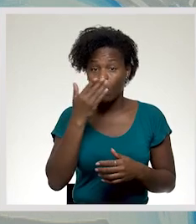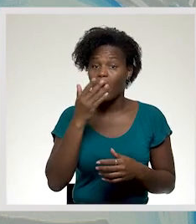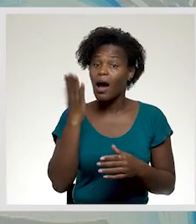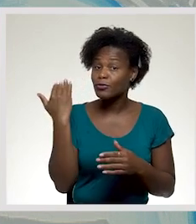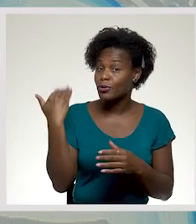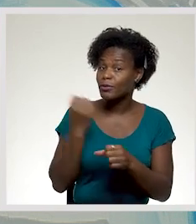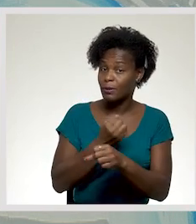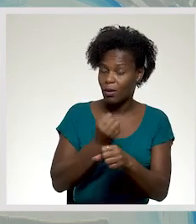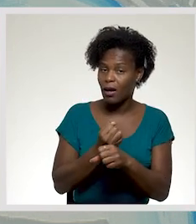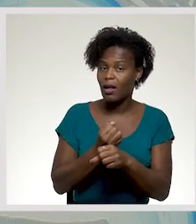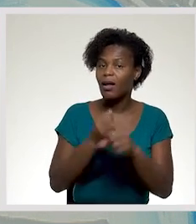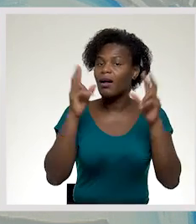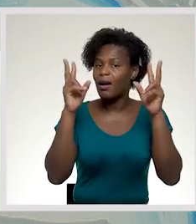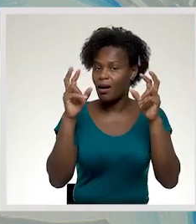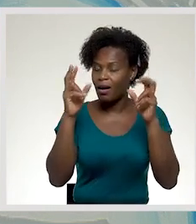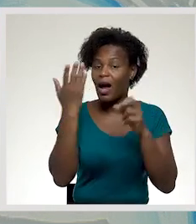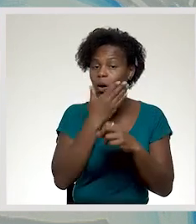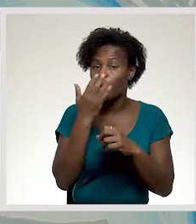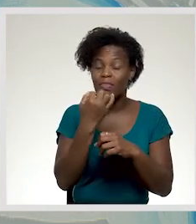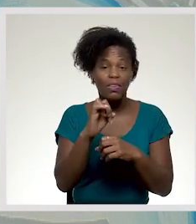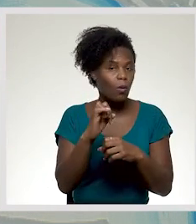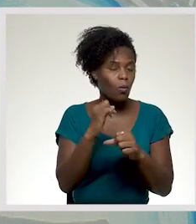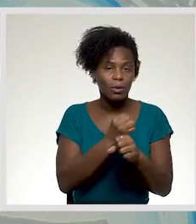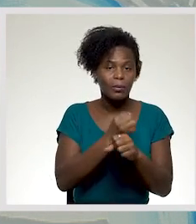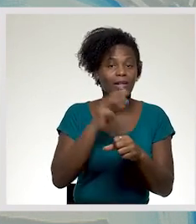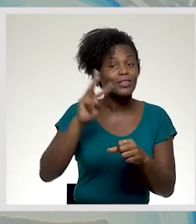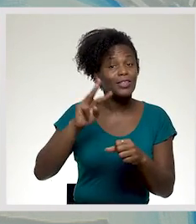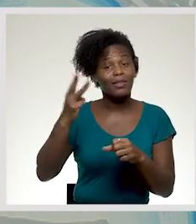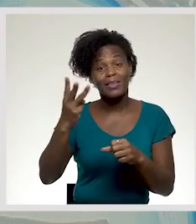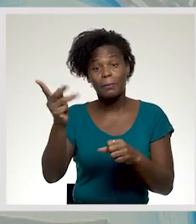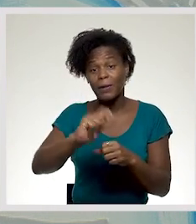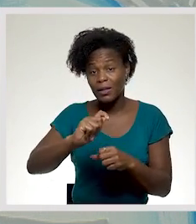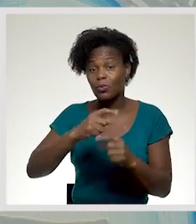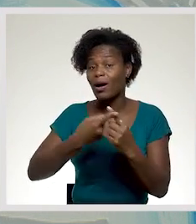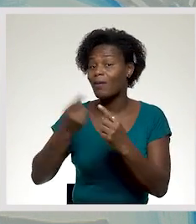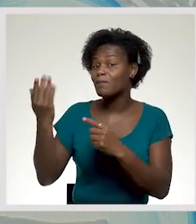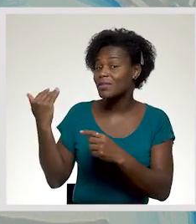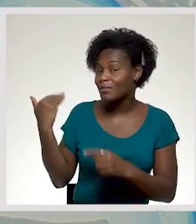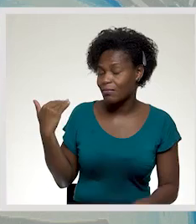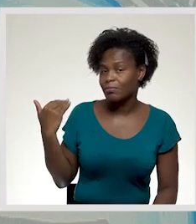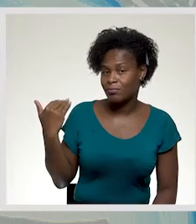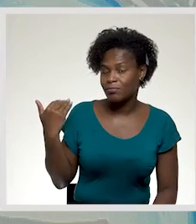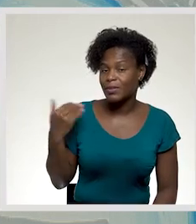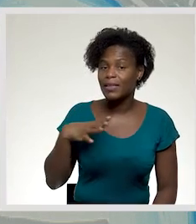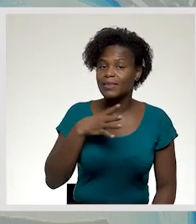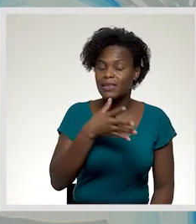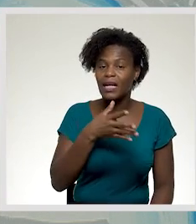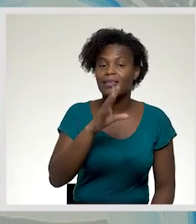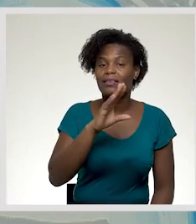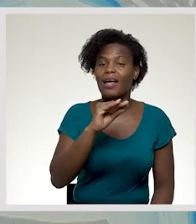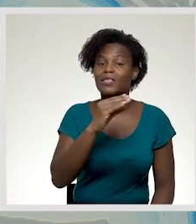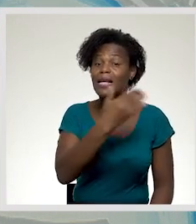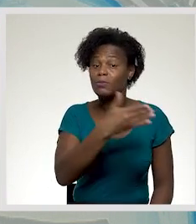nós trabalhamos foram conteúdos que não foram abordados no 3º trimestre do ano letivo anterior, ou seja,